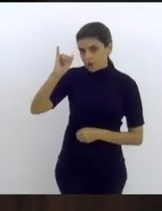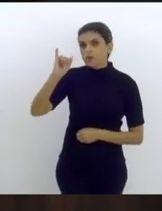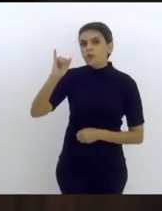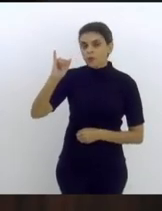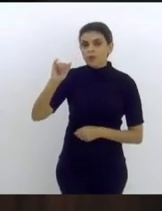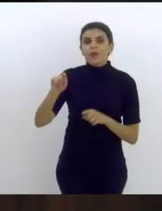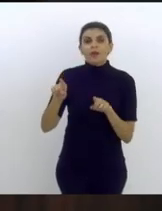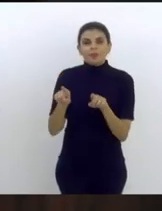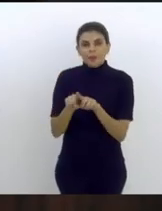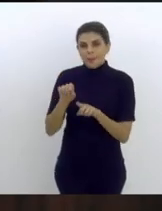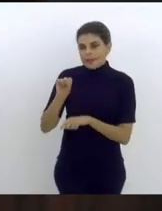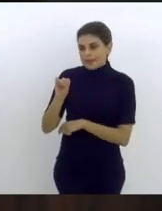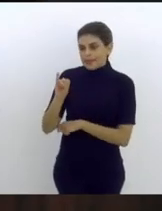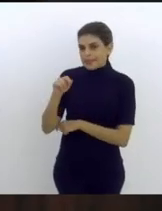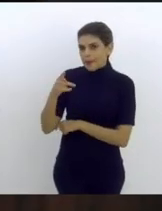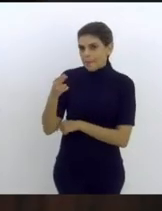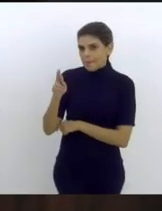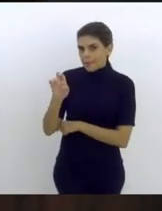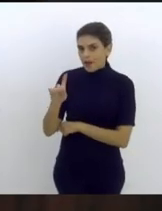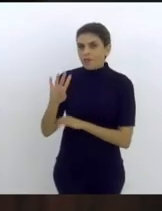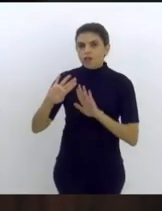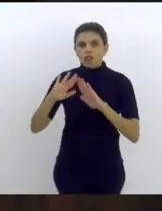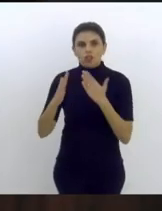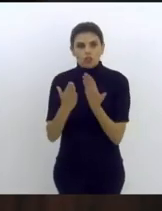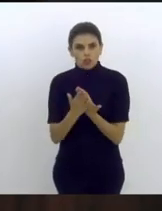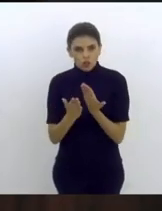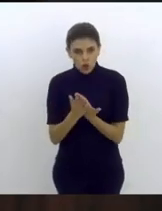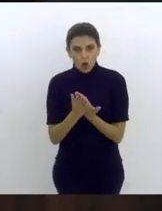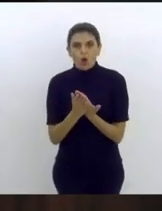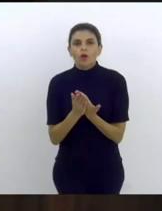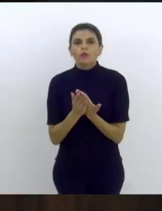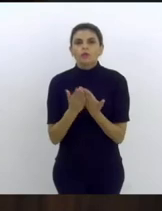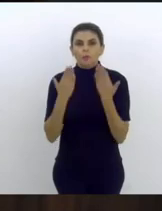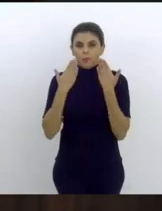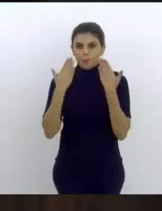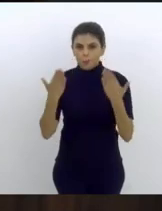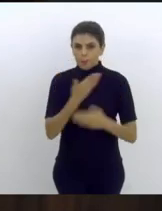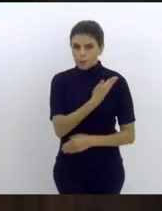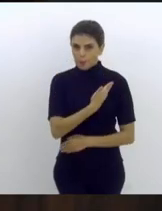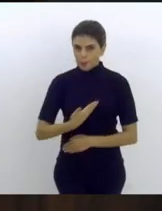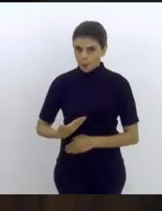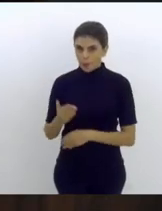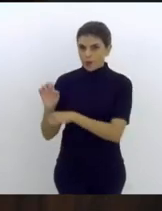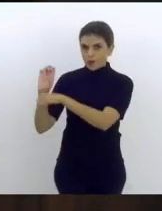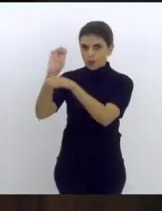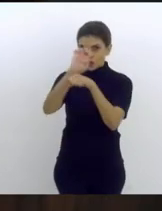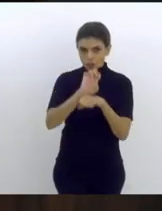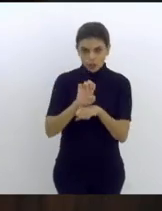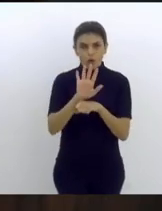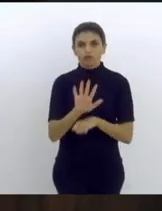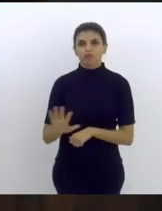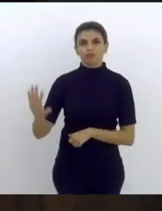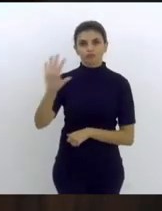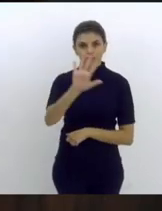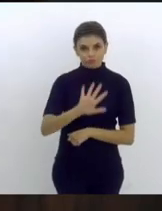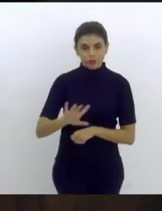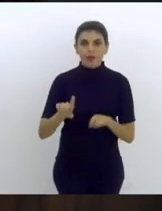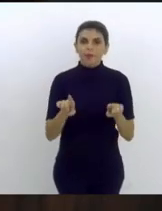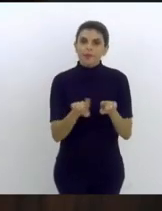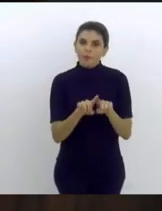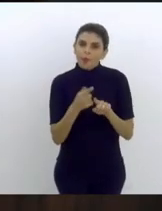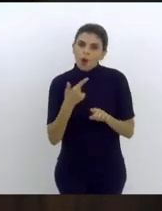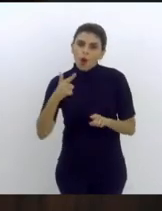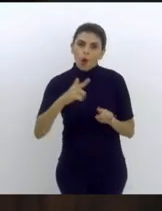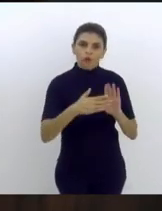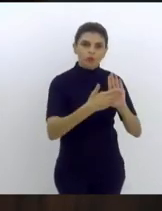se preve nas escolas da rede de serviço público estadual no âmbito do Estado do Rio de Janeiro e da